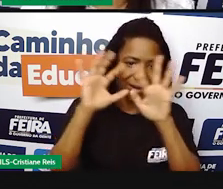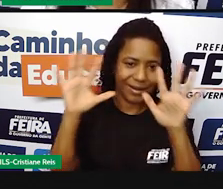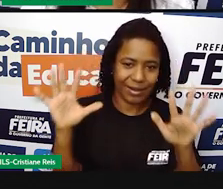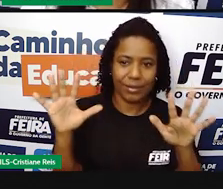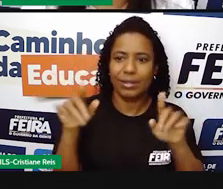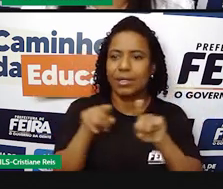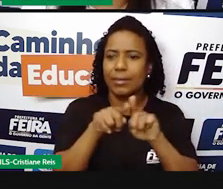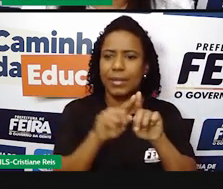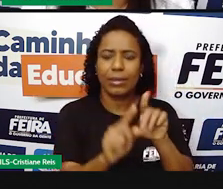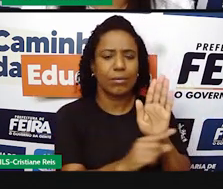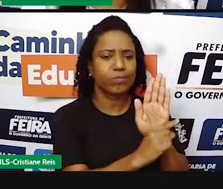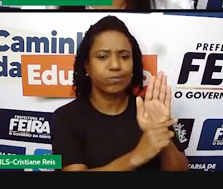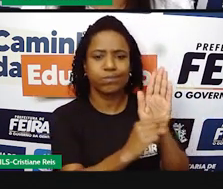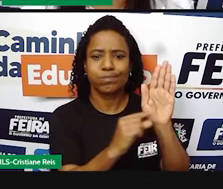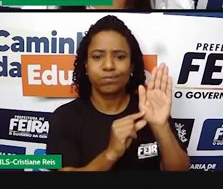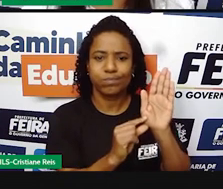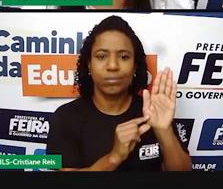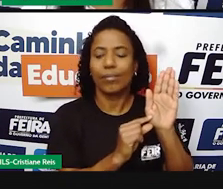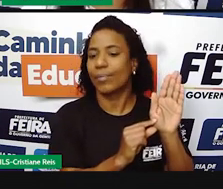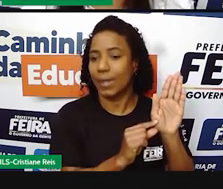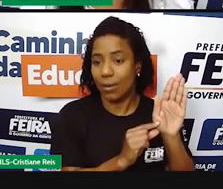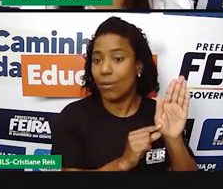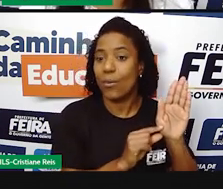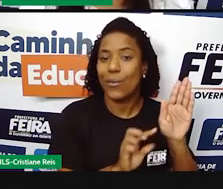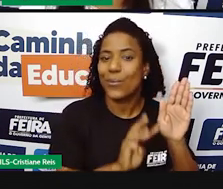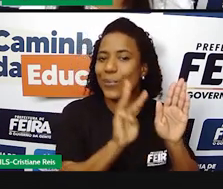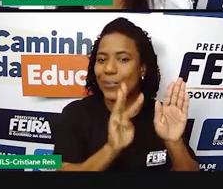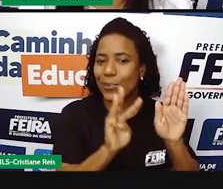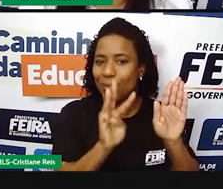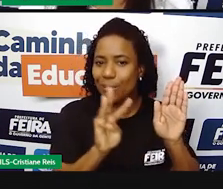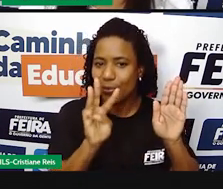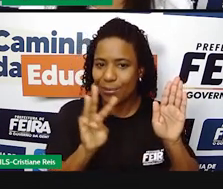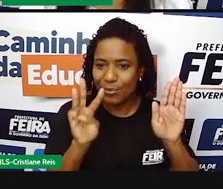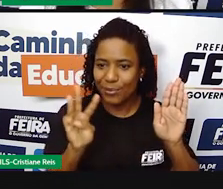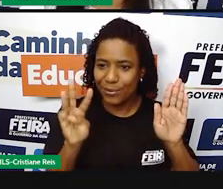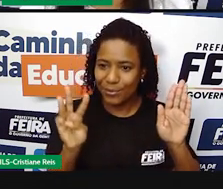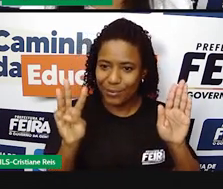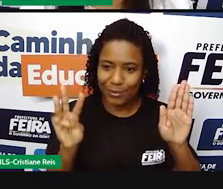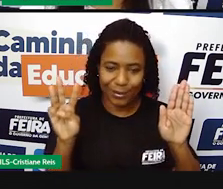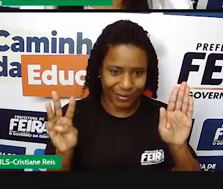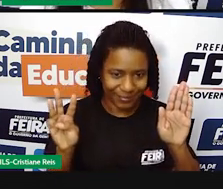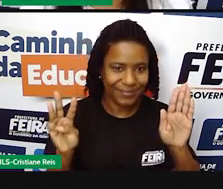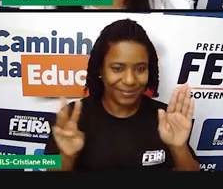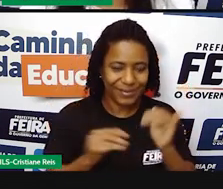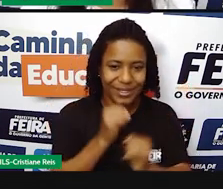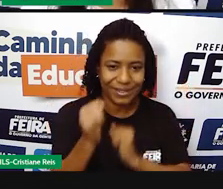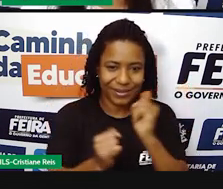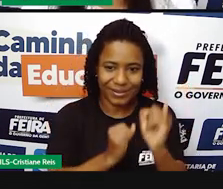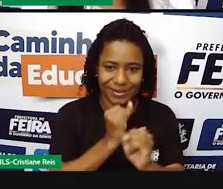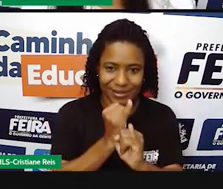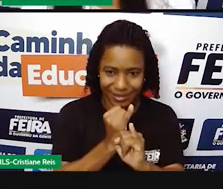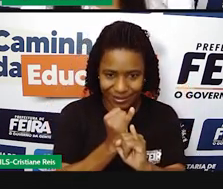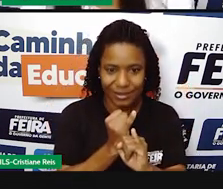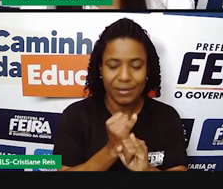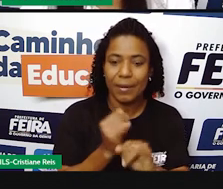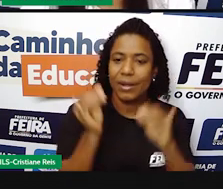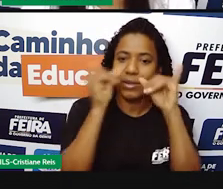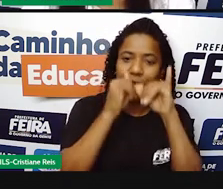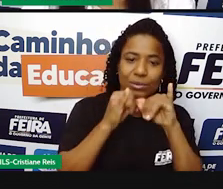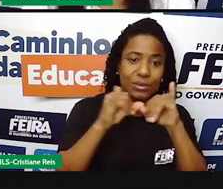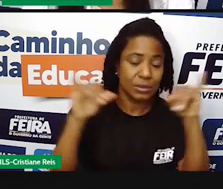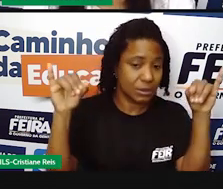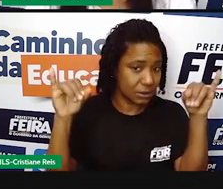né, de onde a notícia foi tirada, que nesse caso aqui é uma notícia tirada de um site. Mas as notícias, elas